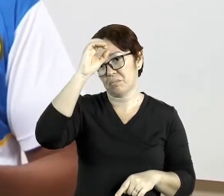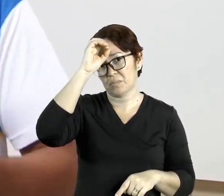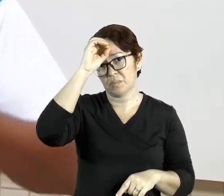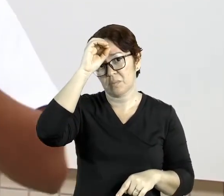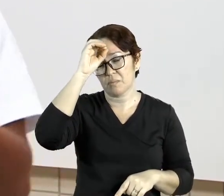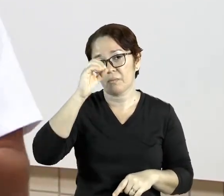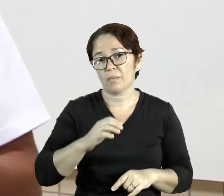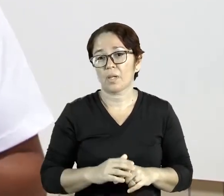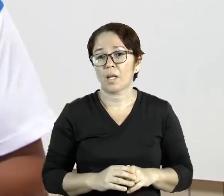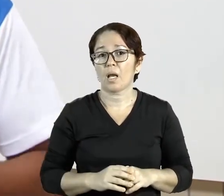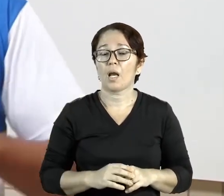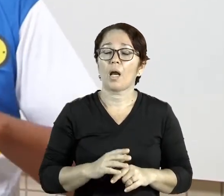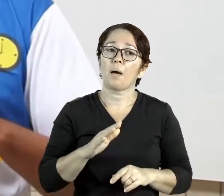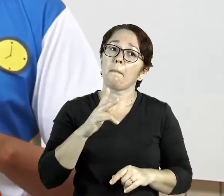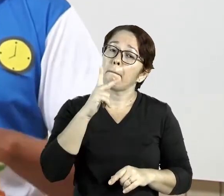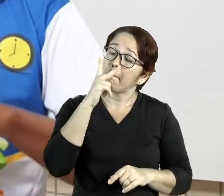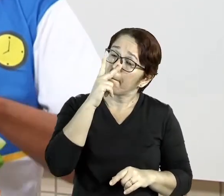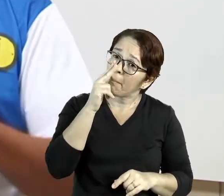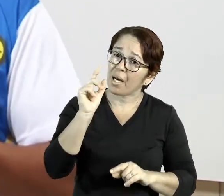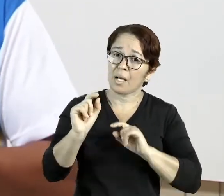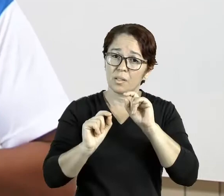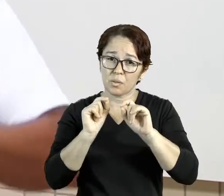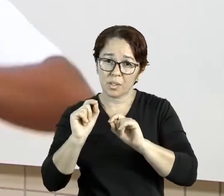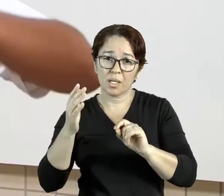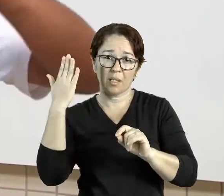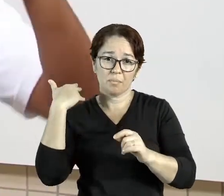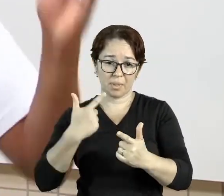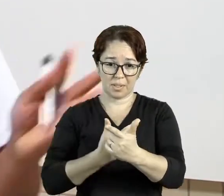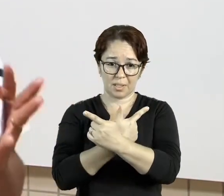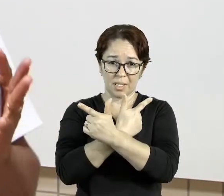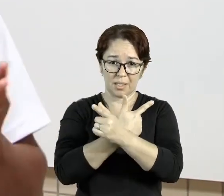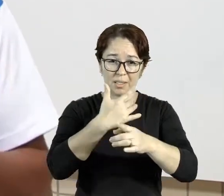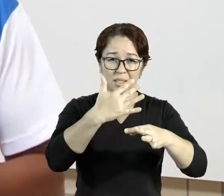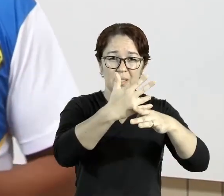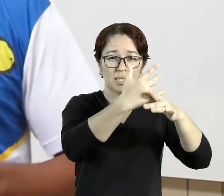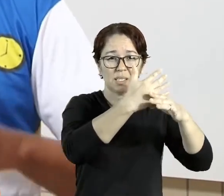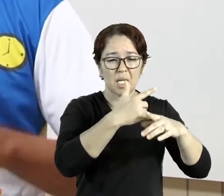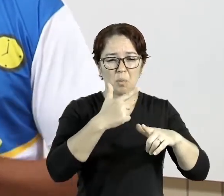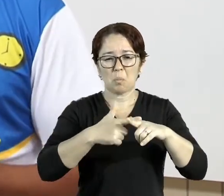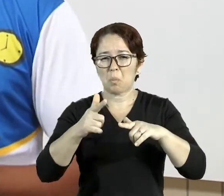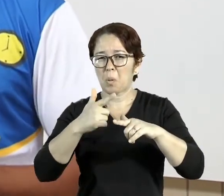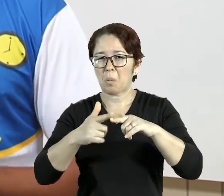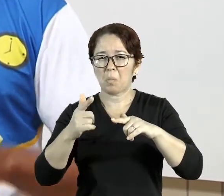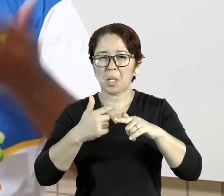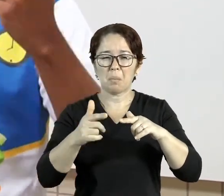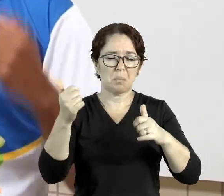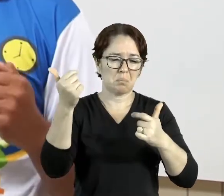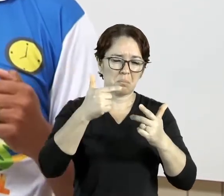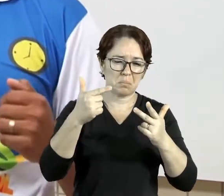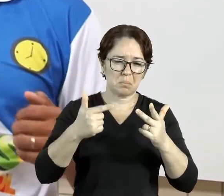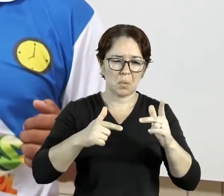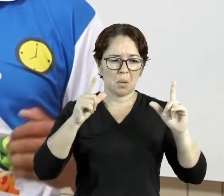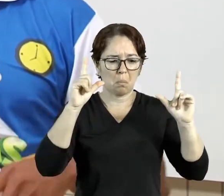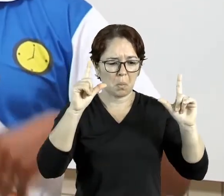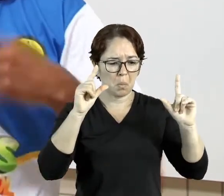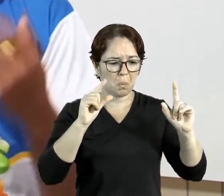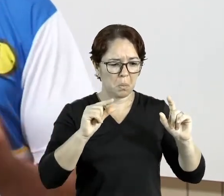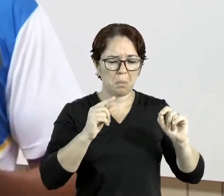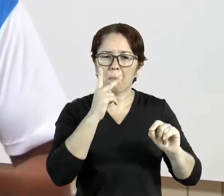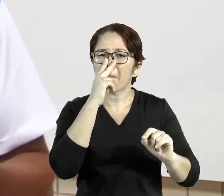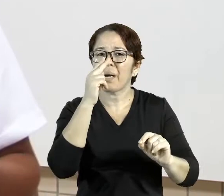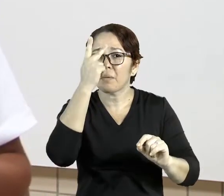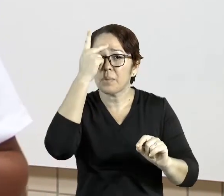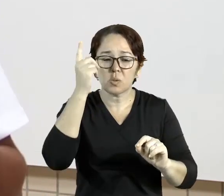ter começado a entrar em declínio e as pessoas começaram, né, a se dispersarem. Não há fatores internos que provem, né, por